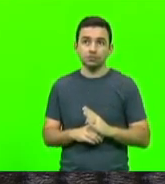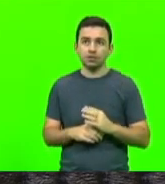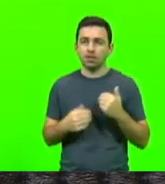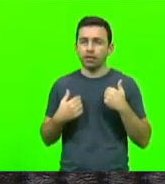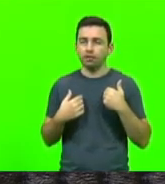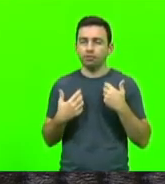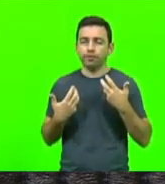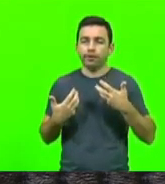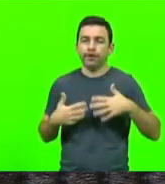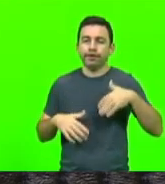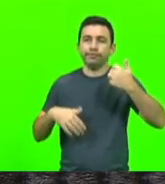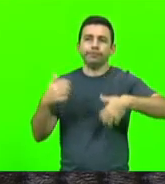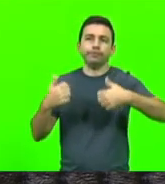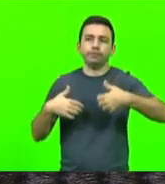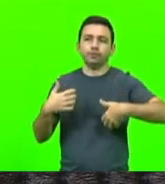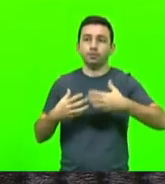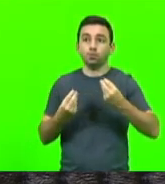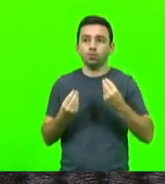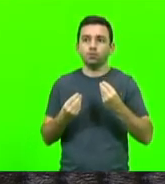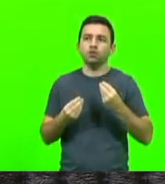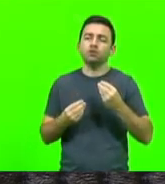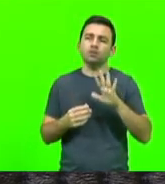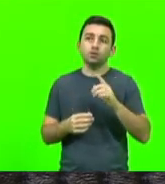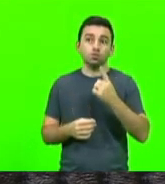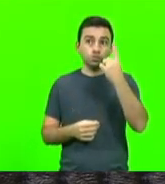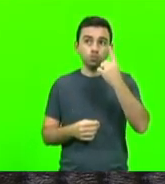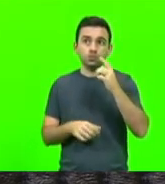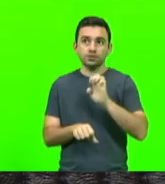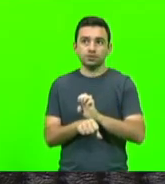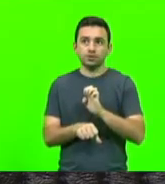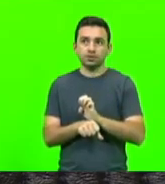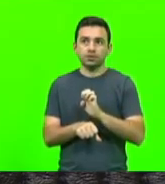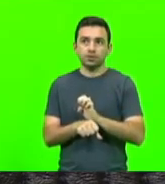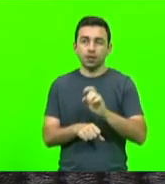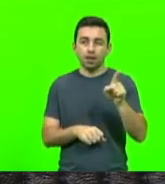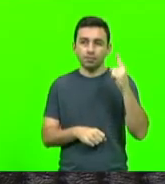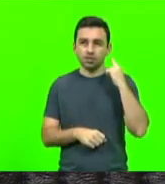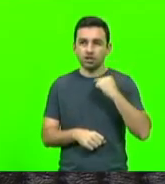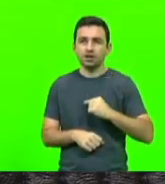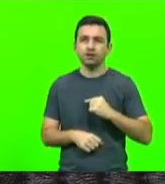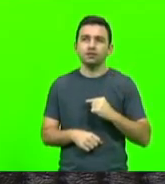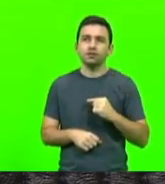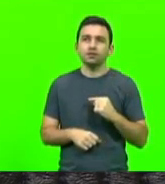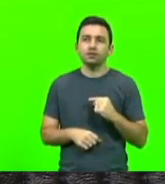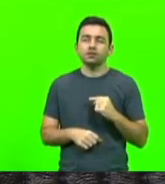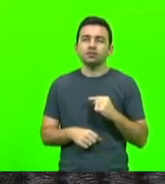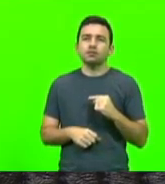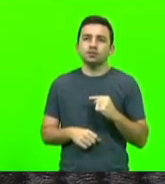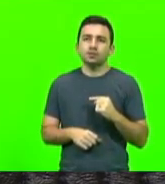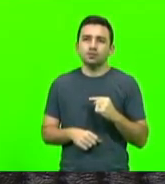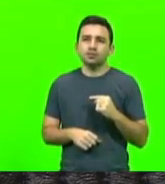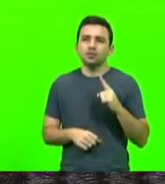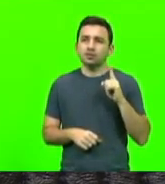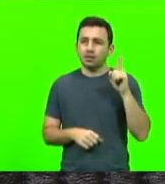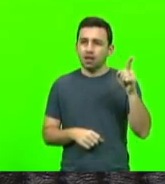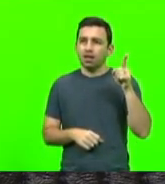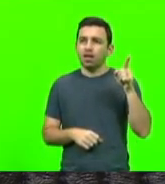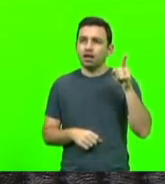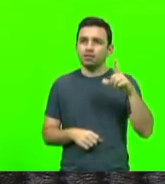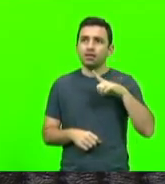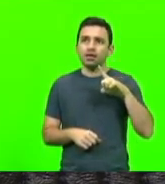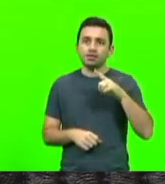cansativo, mas vou citar apenas que um estado, o estado de Minas Gerais, é bem verdade, lá existem